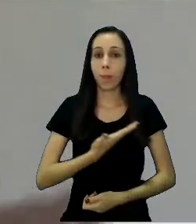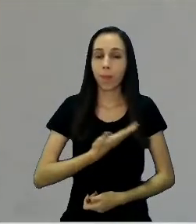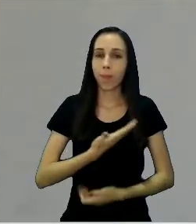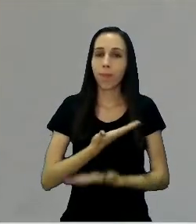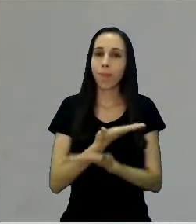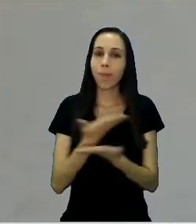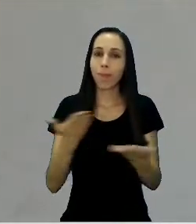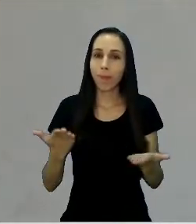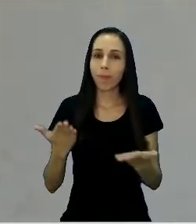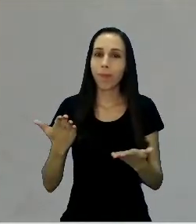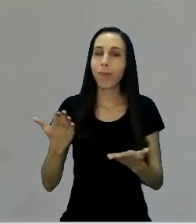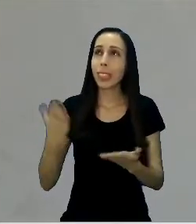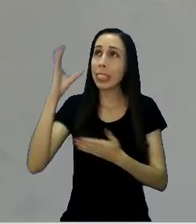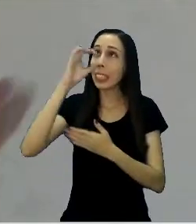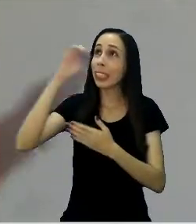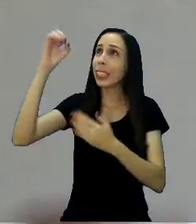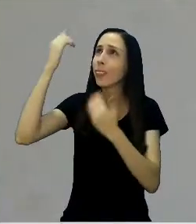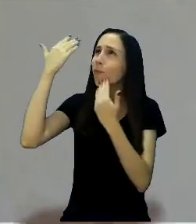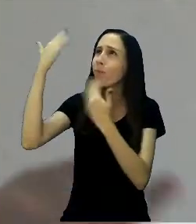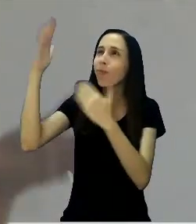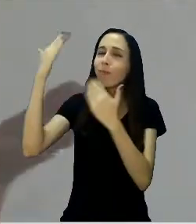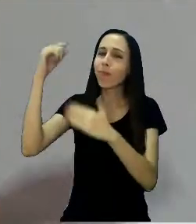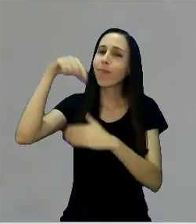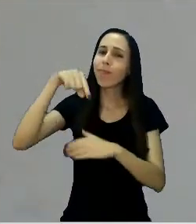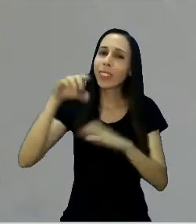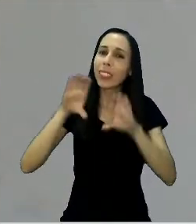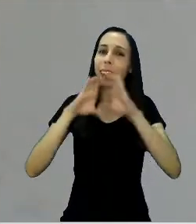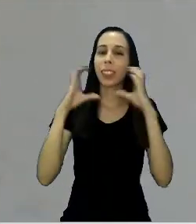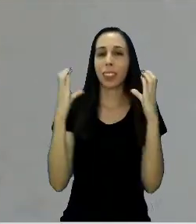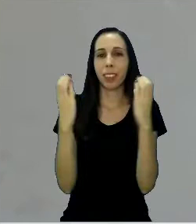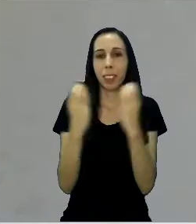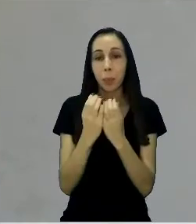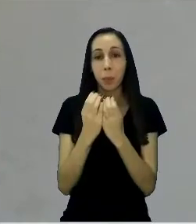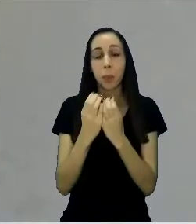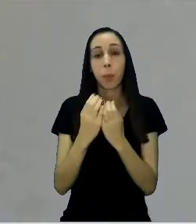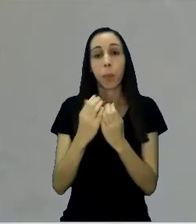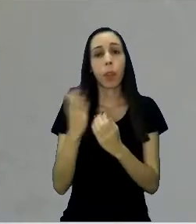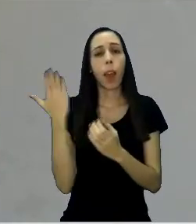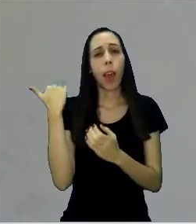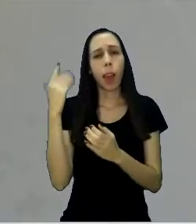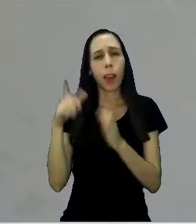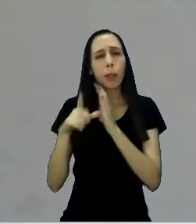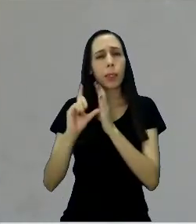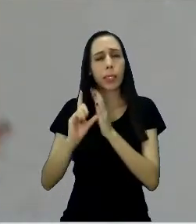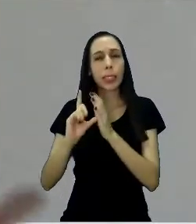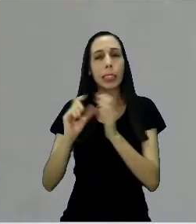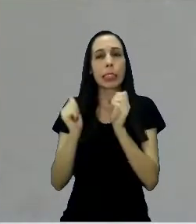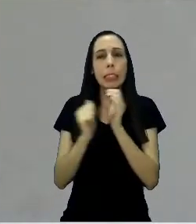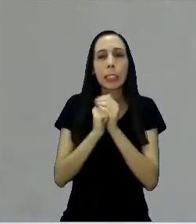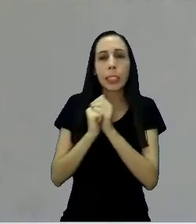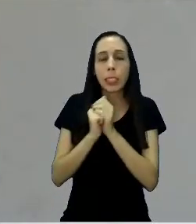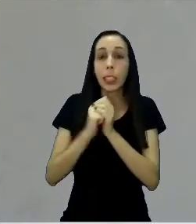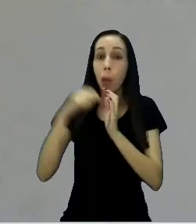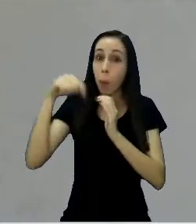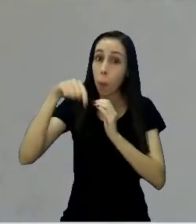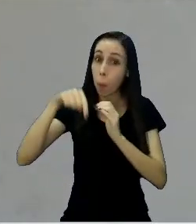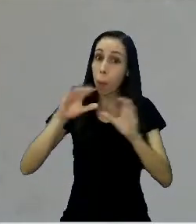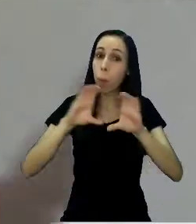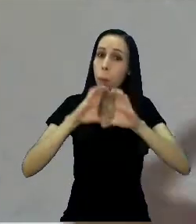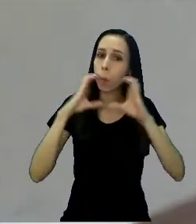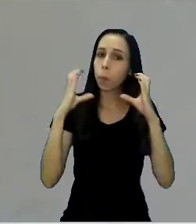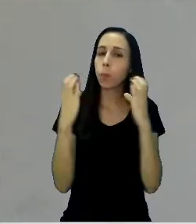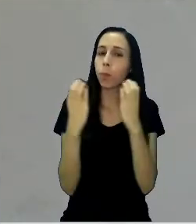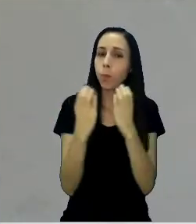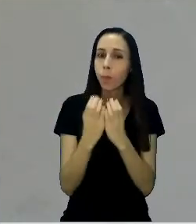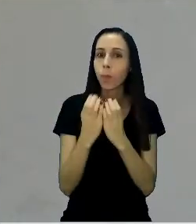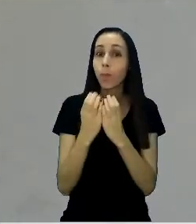Queridos irmãos e irmãs, Deus seja louvado por esse congresso. Quando eu rezava por